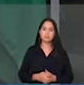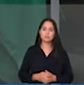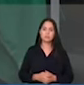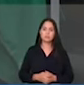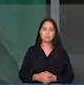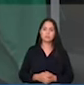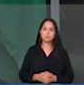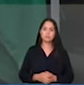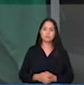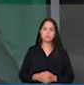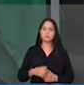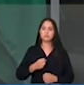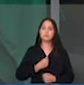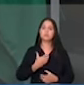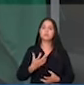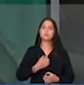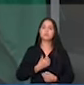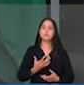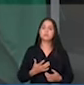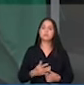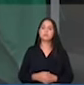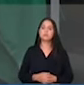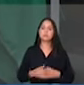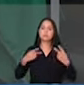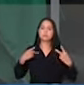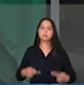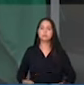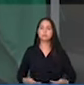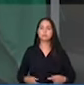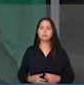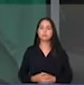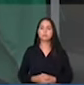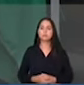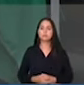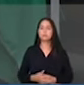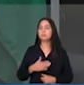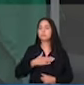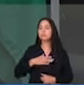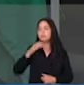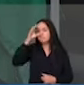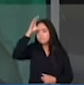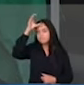na sua conduta política onde estiver meu tio Obrigado